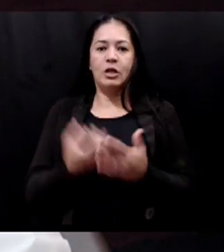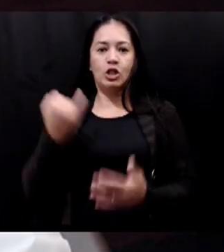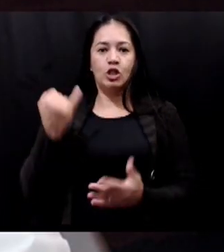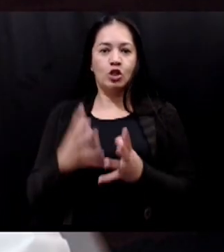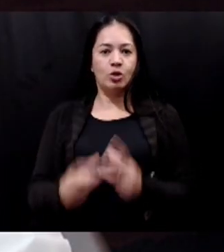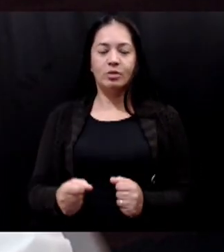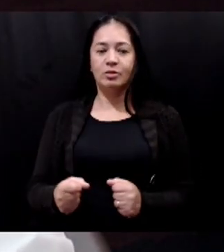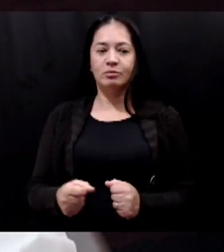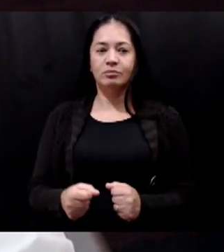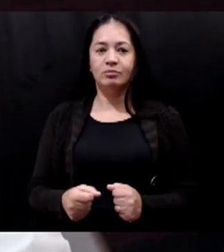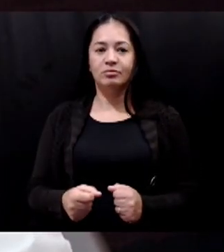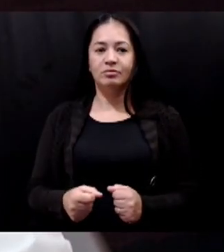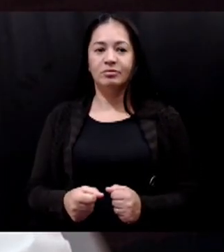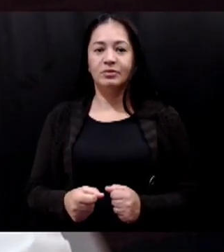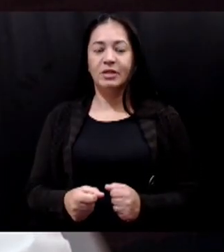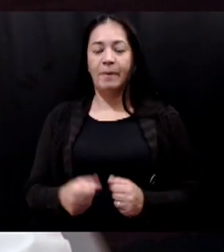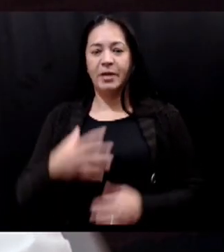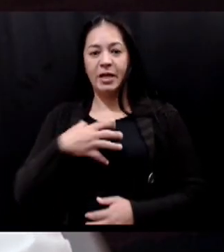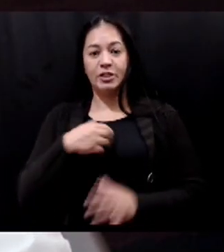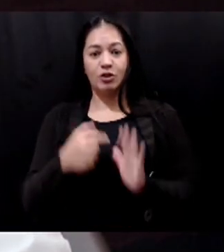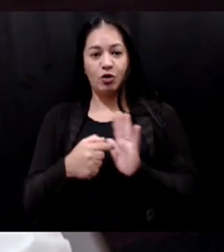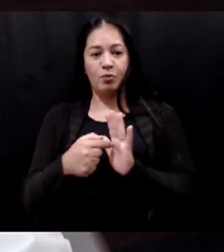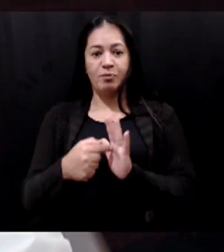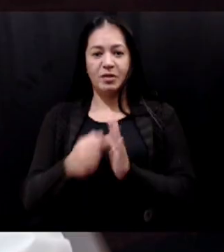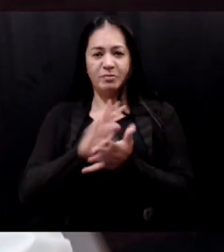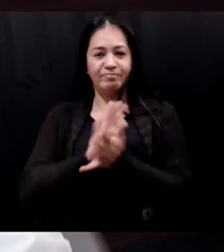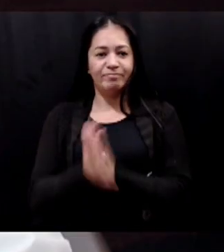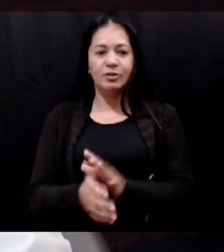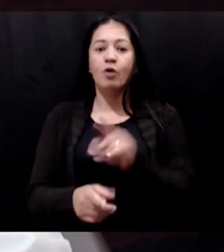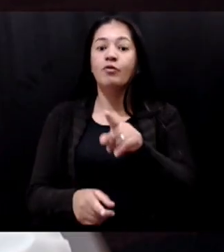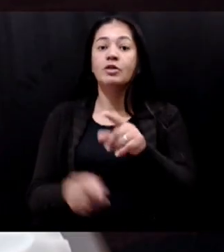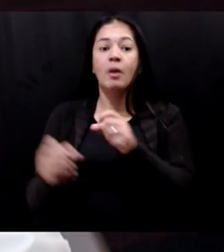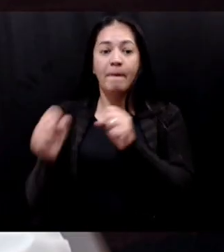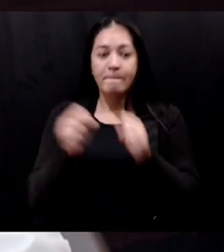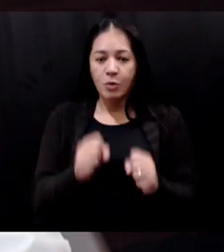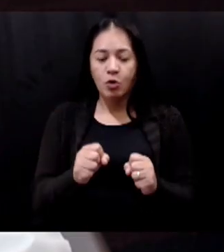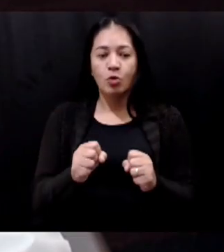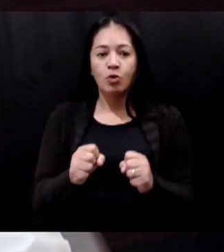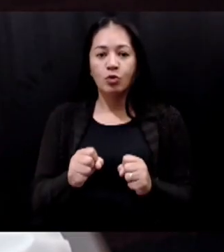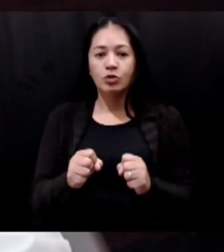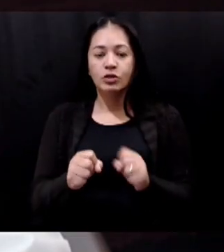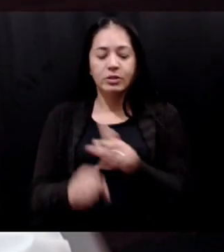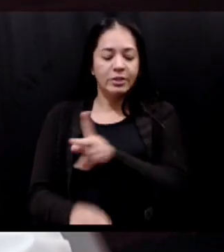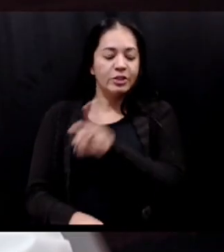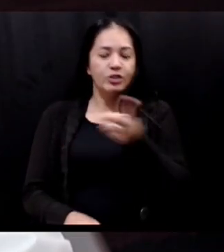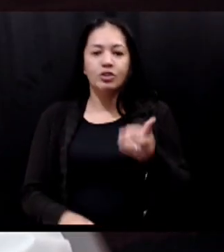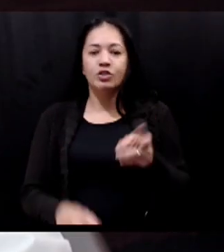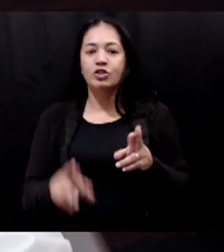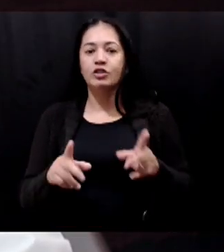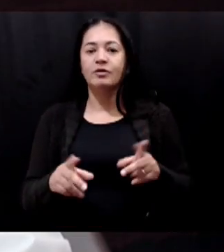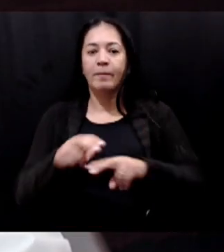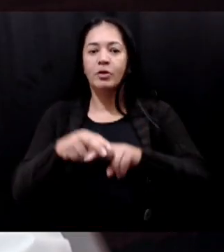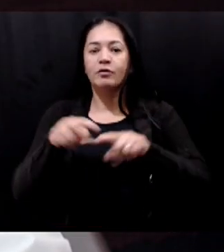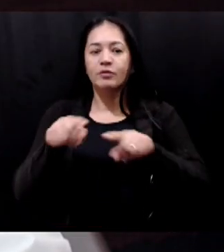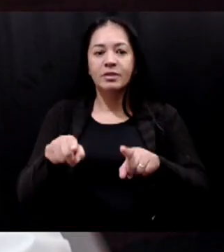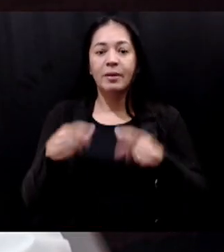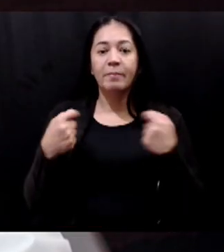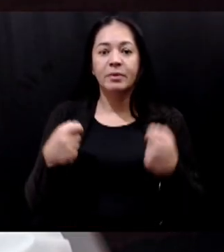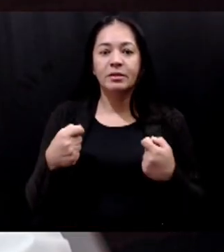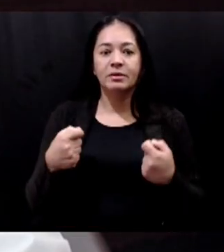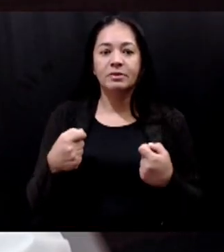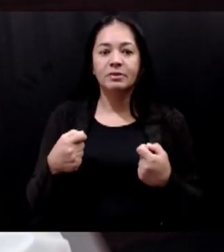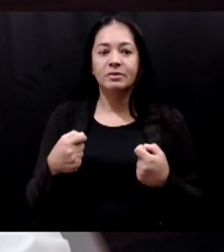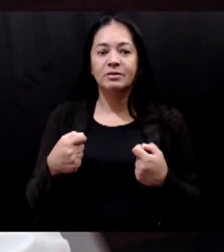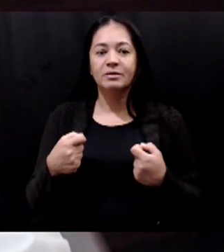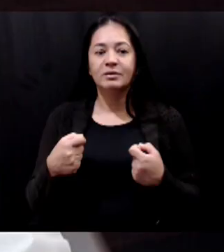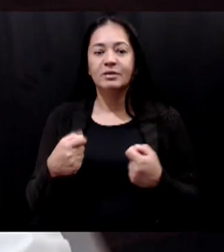esses comportamentos autodestrutivos. Você pode ter exatamente o oposto disso. Então, para isso, você precisa realmente acreditar